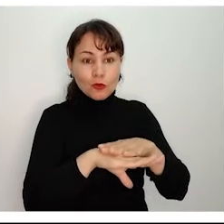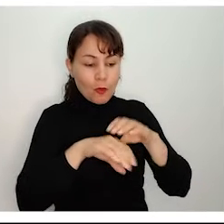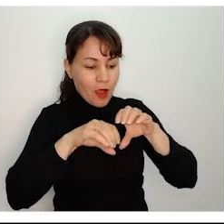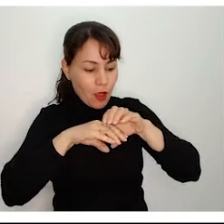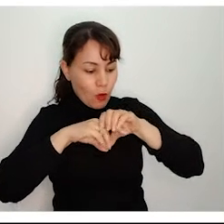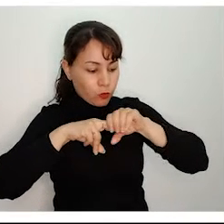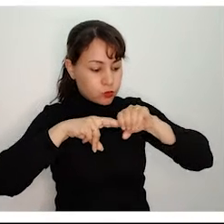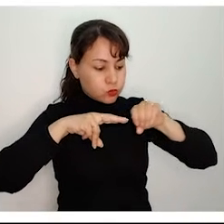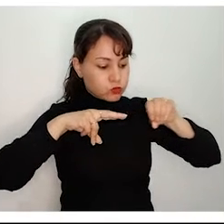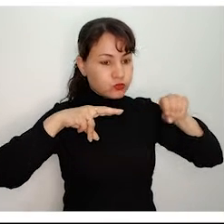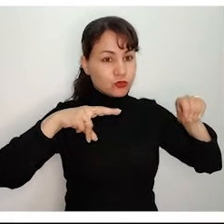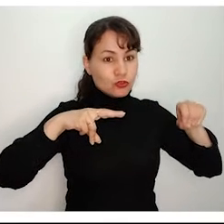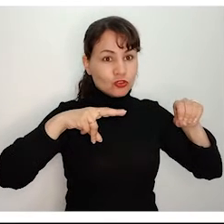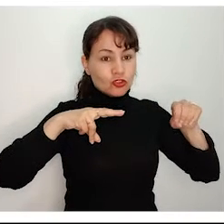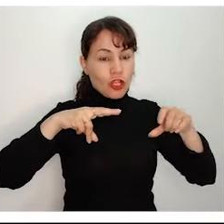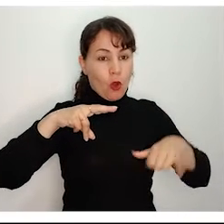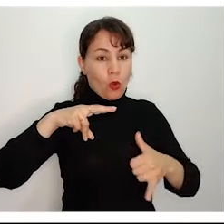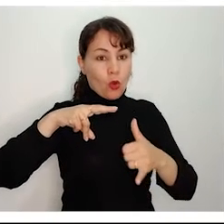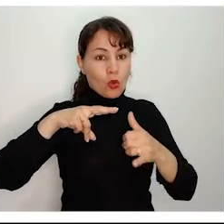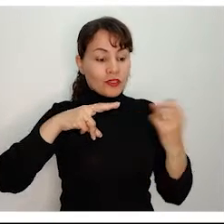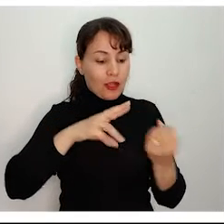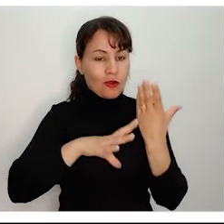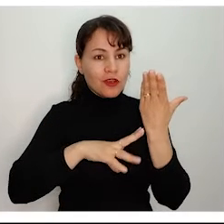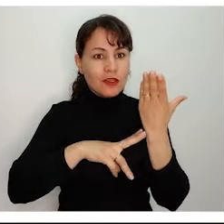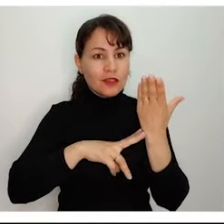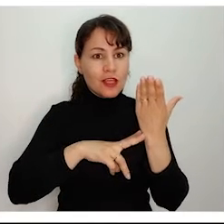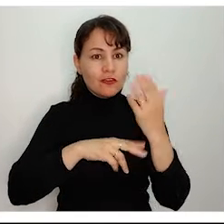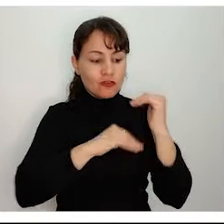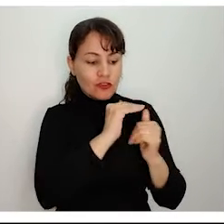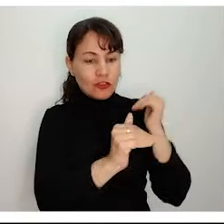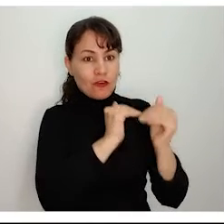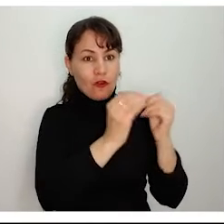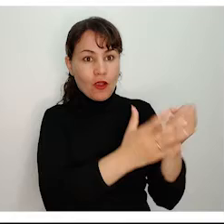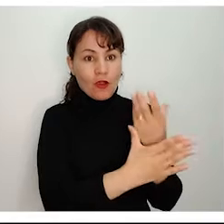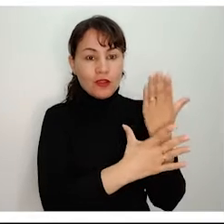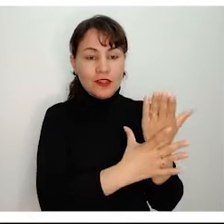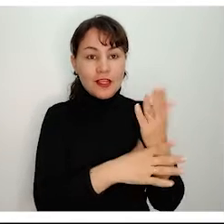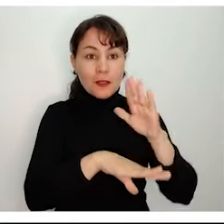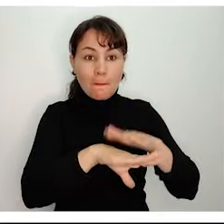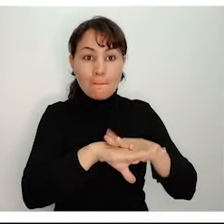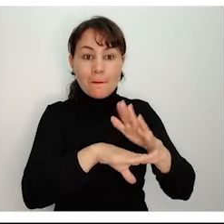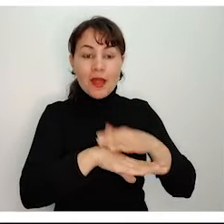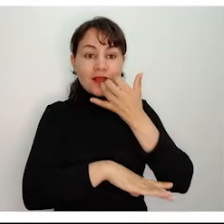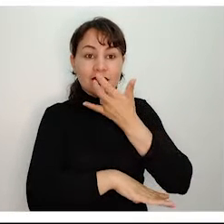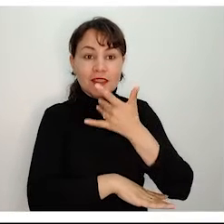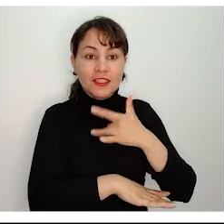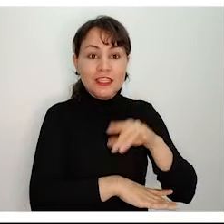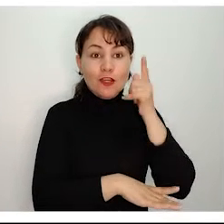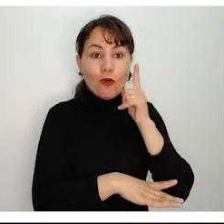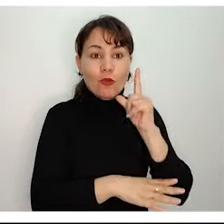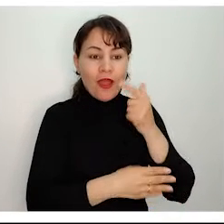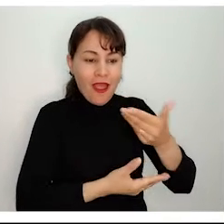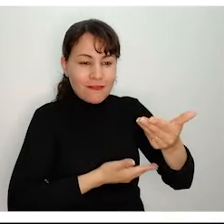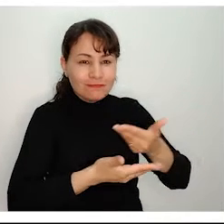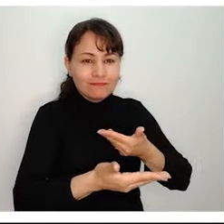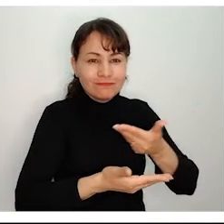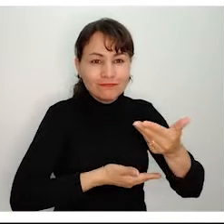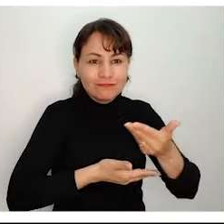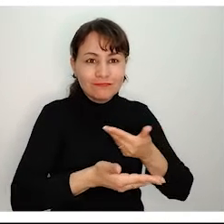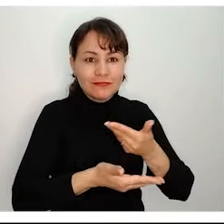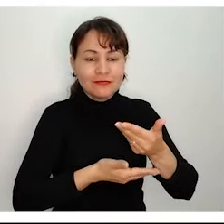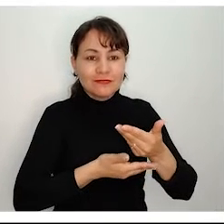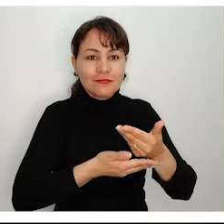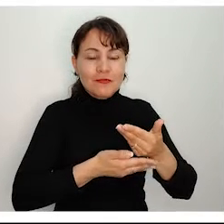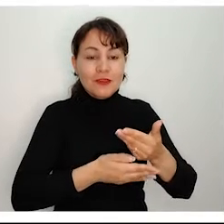mais essa mielinização vai acontecendo, quanto mais esse desenvolvimento vai acontecendo, mais a criança consegue